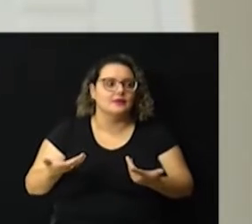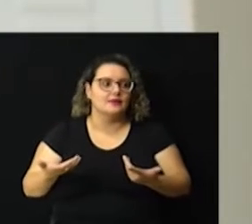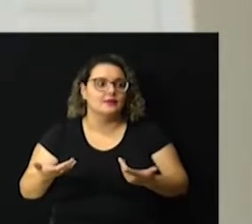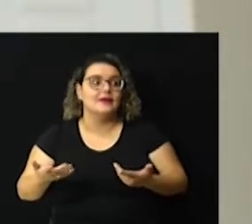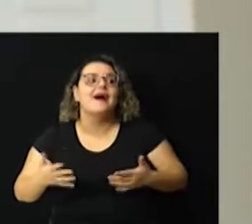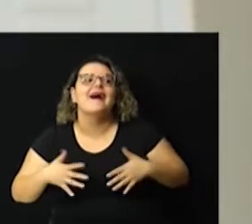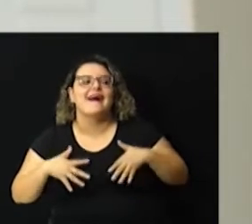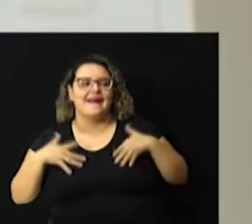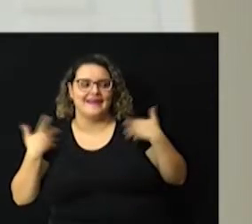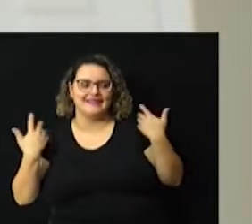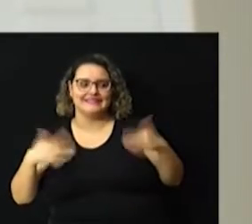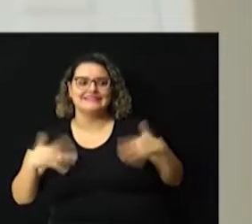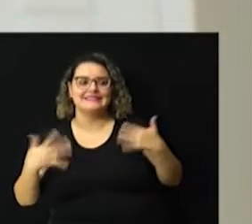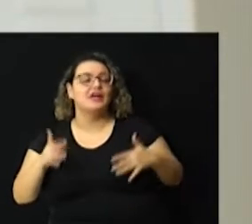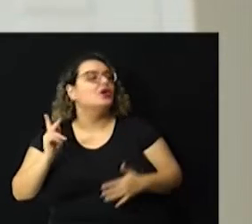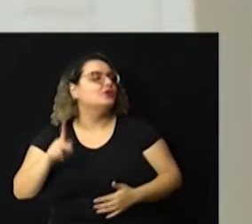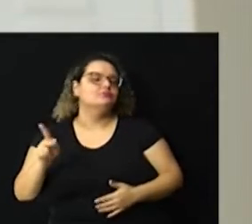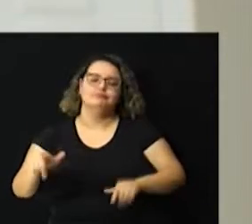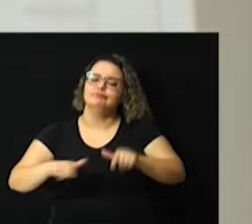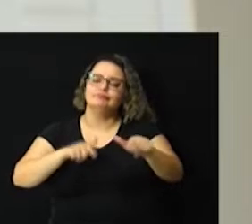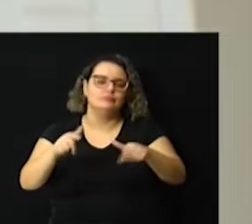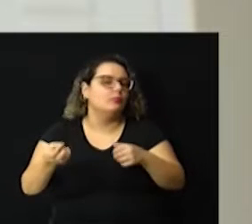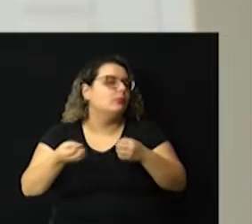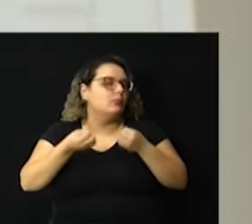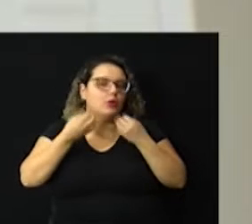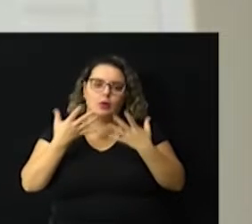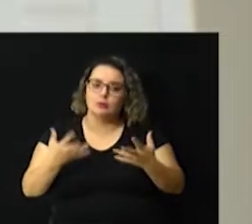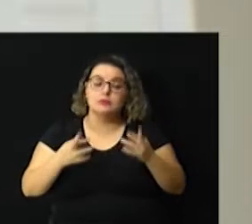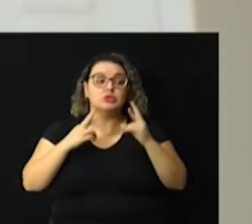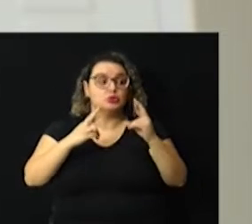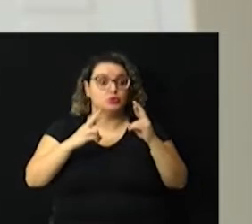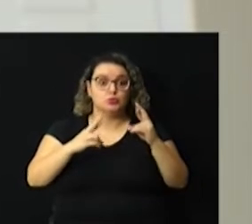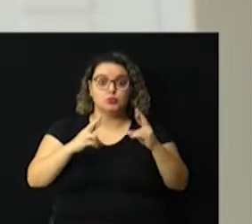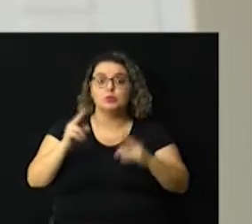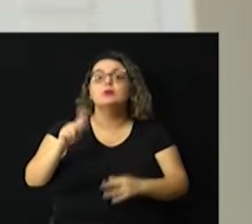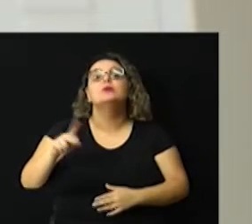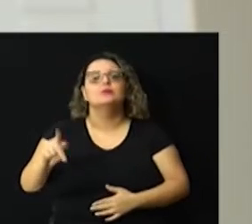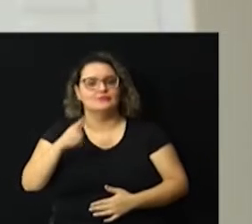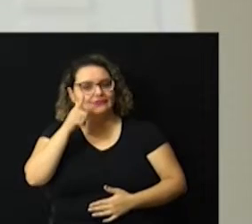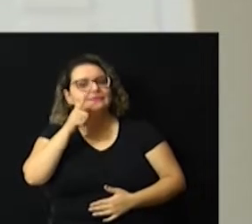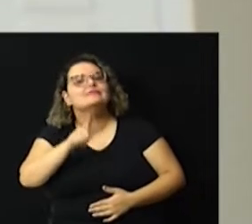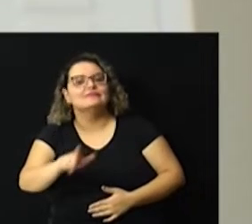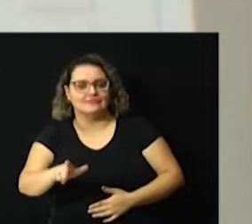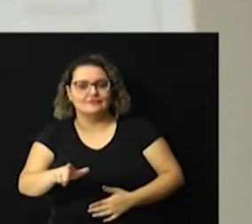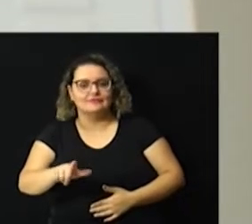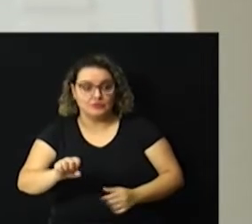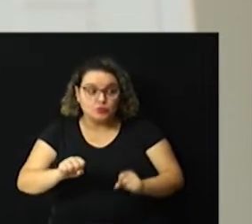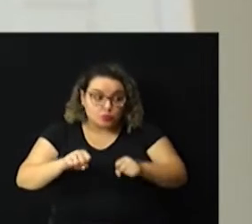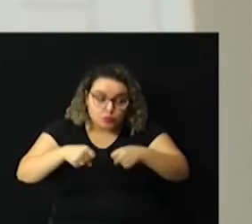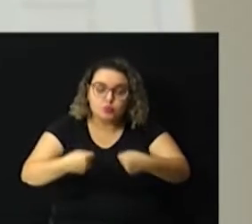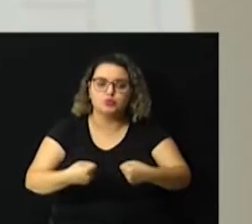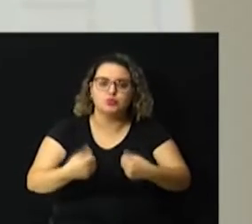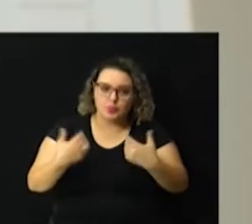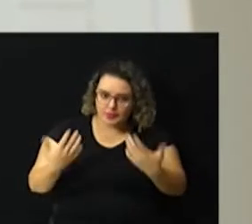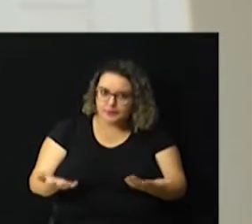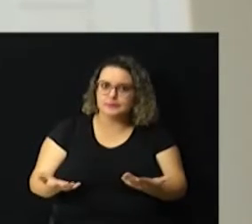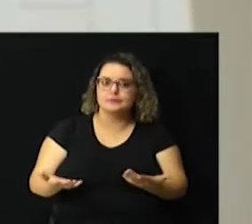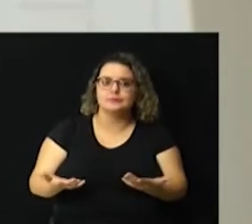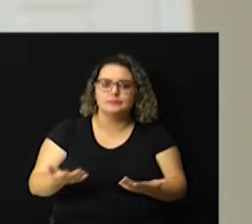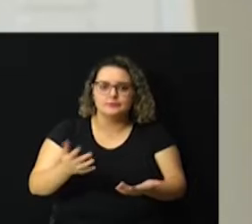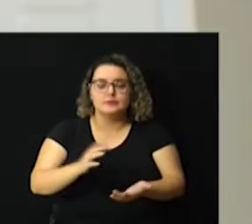Olha só que legal. O trabalho da professora foi muito bom. Eu torço bastante para que a professora consiga, né? A gente se esforçou bastante para